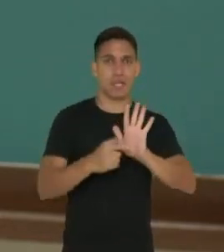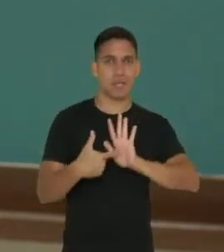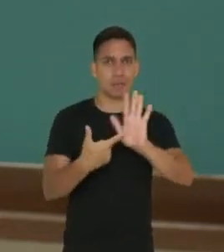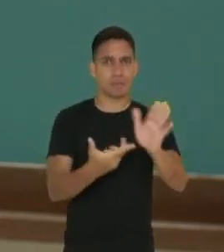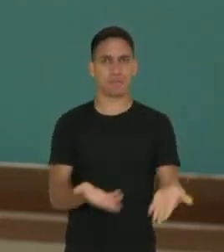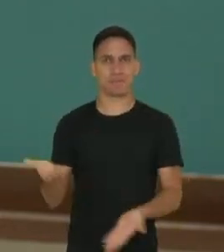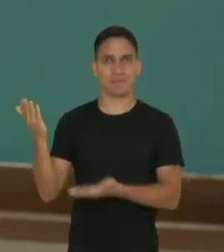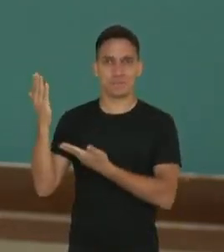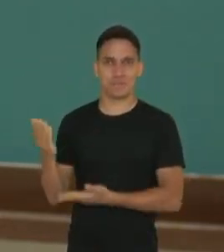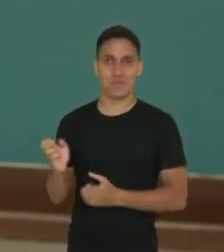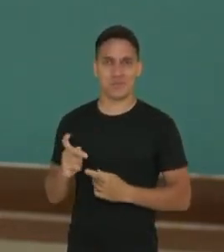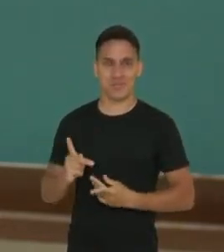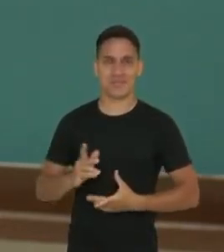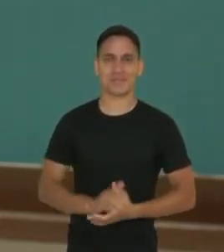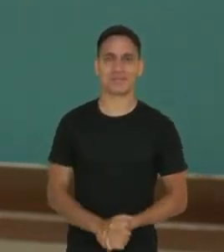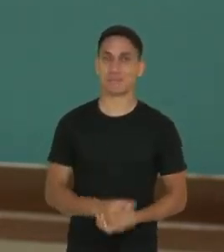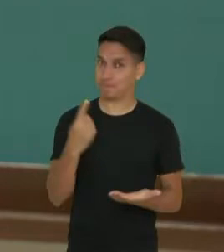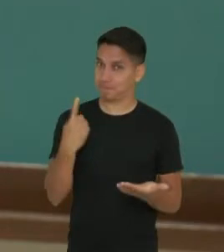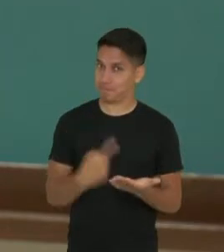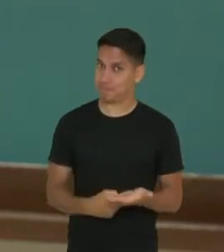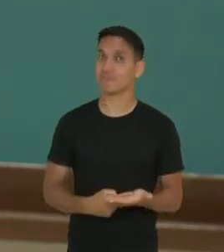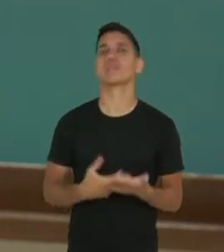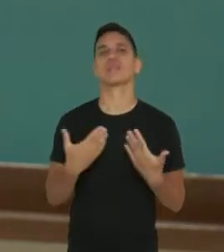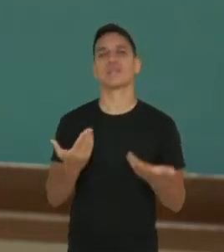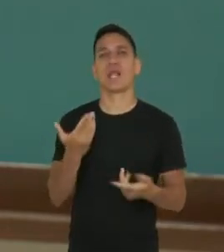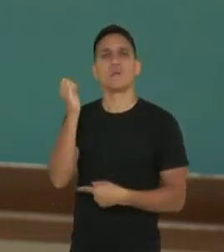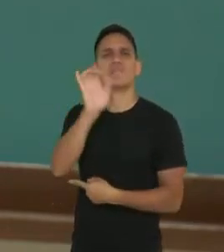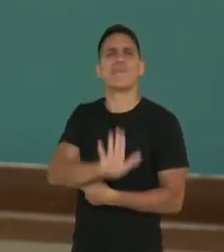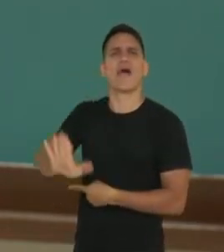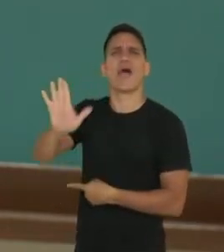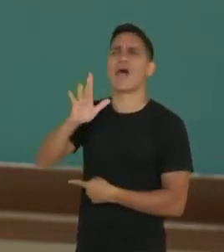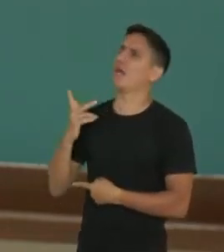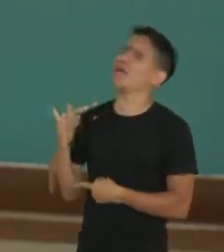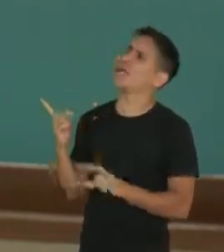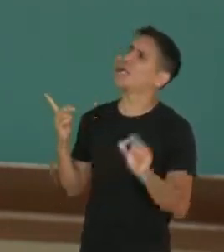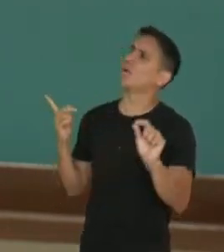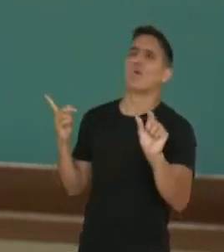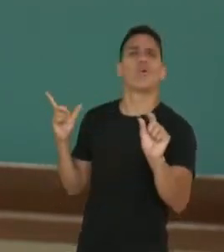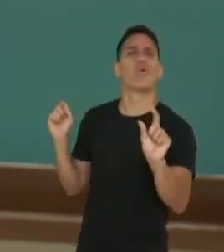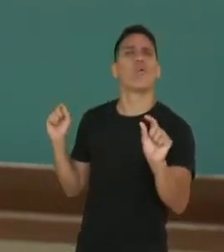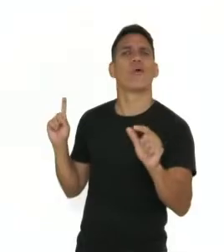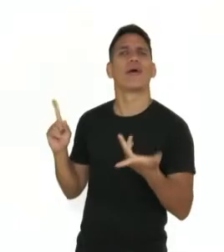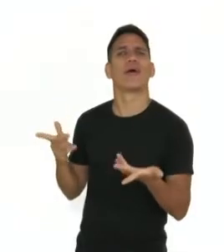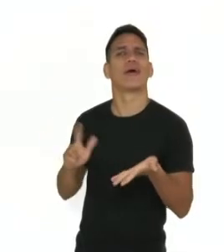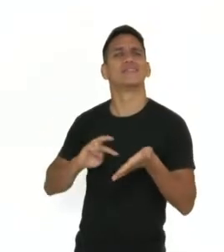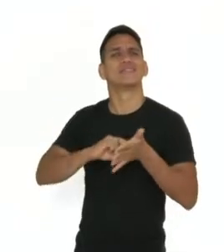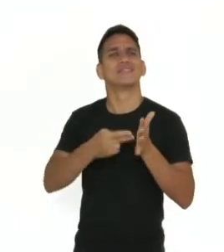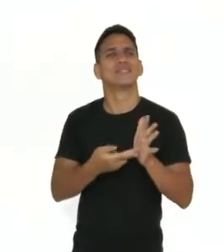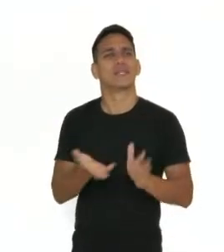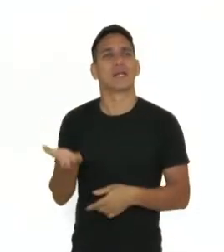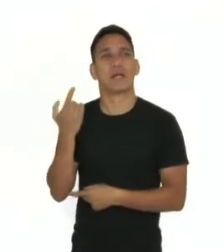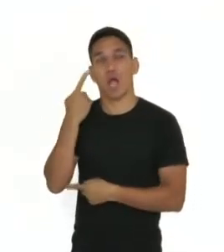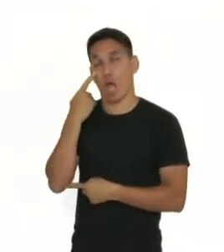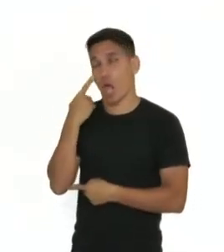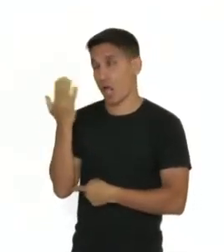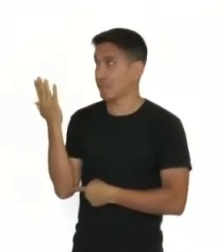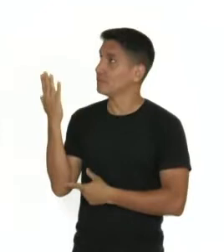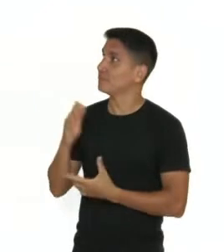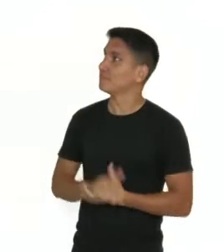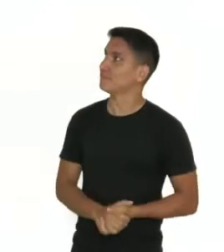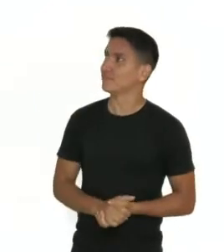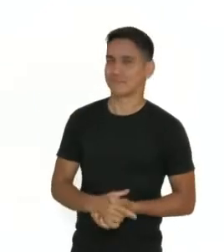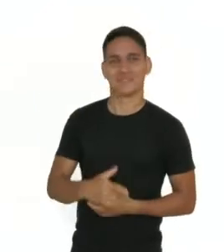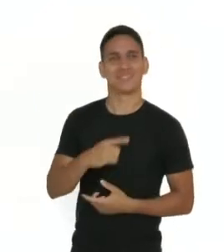apresentado aqui, beleza? Combinado? E essa imagem aqui, o que será que ela representa? Observem lá.